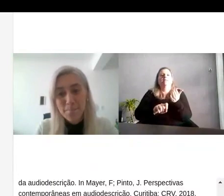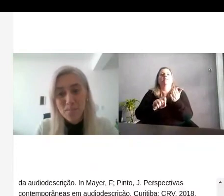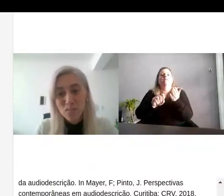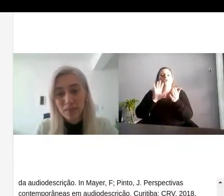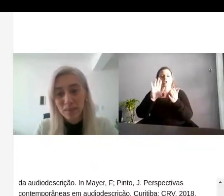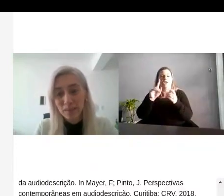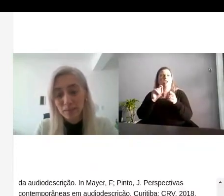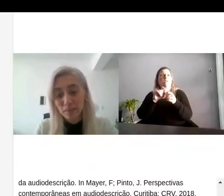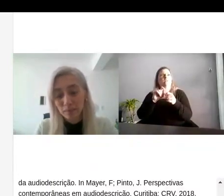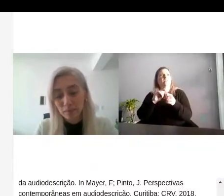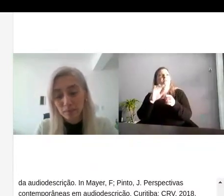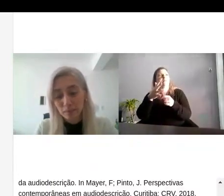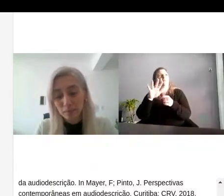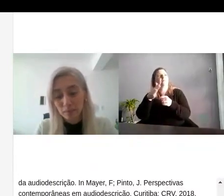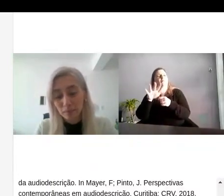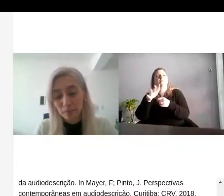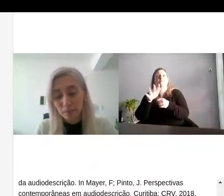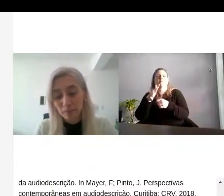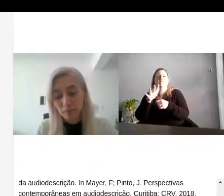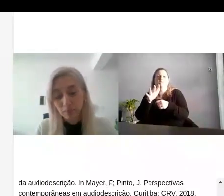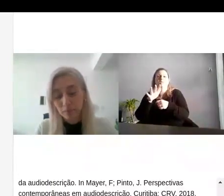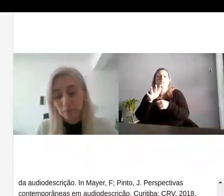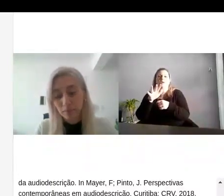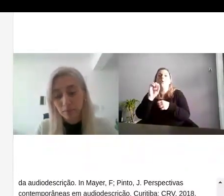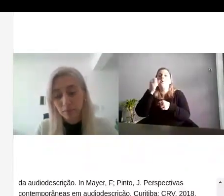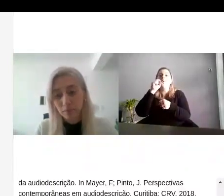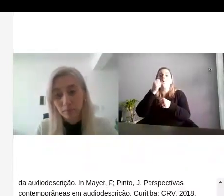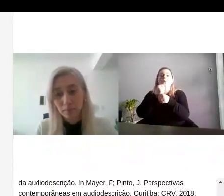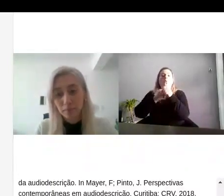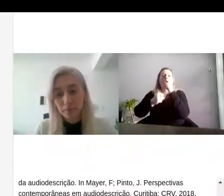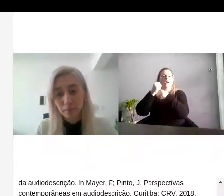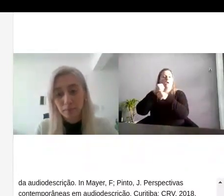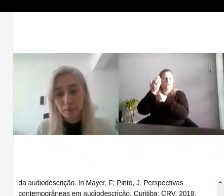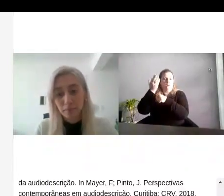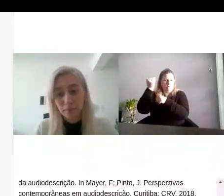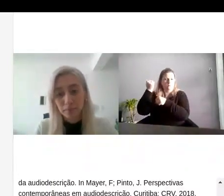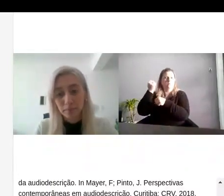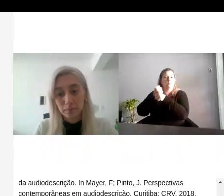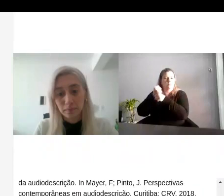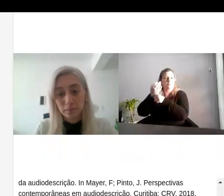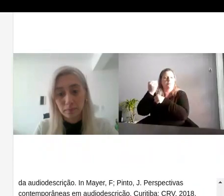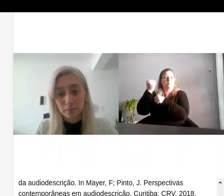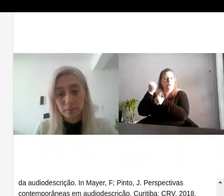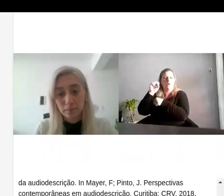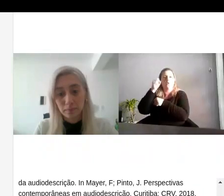já vão quase 8 anos, então eu aprendi muita coisa em 8 anos, mas